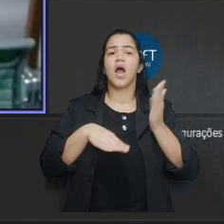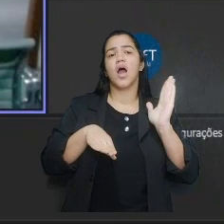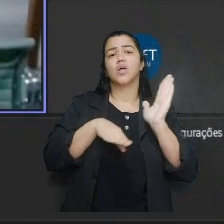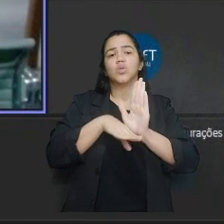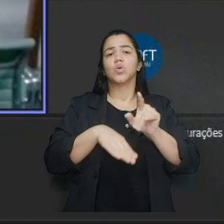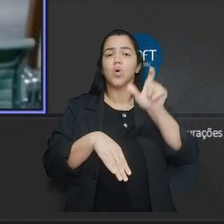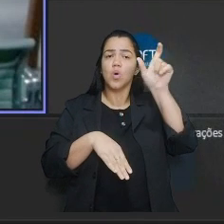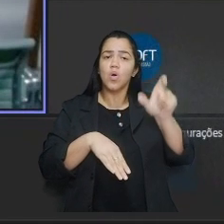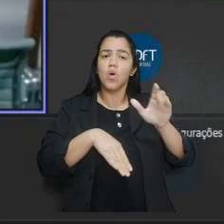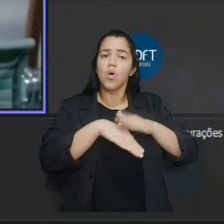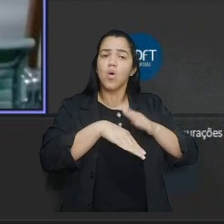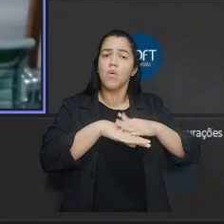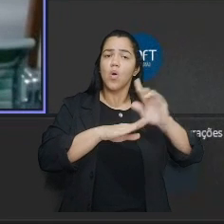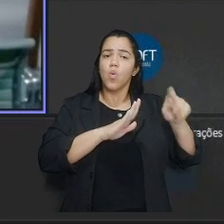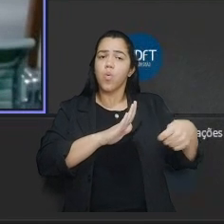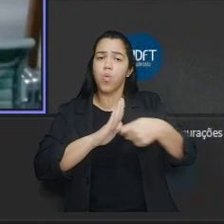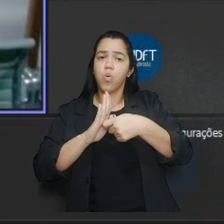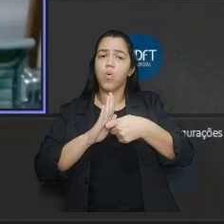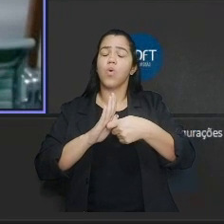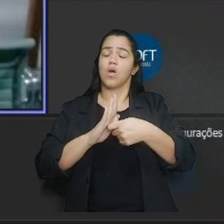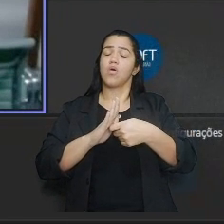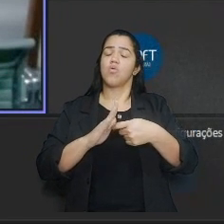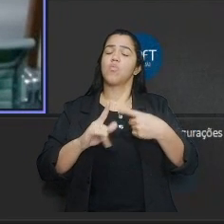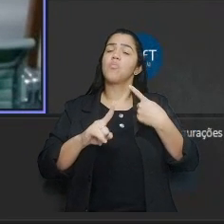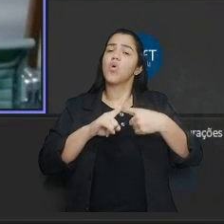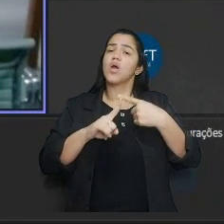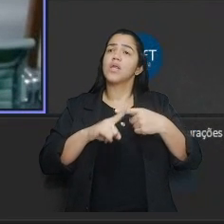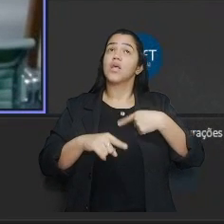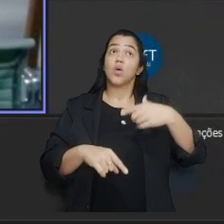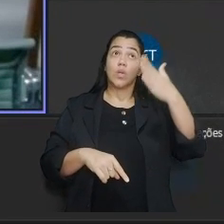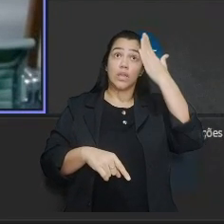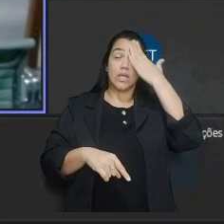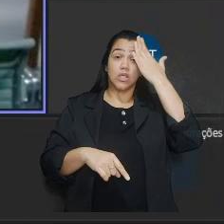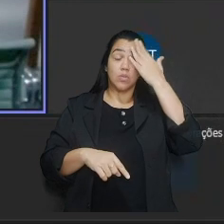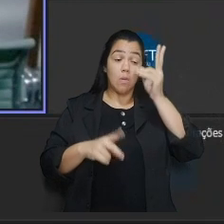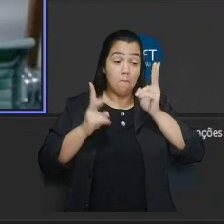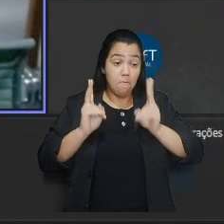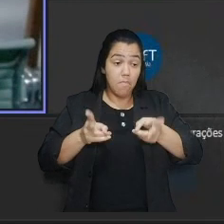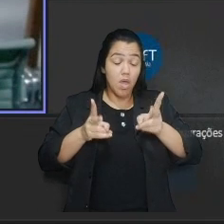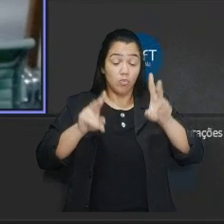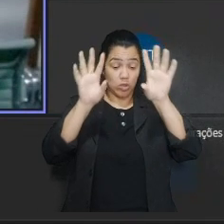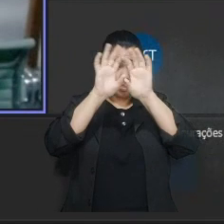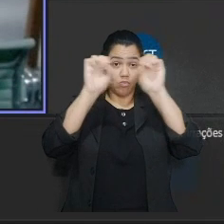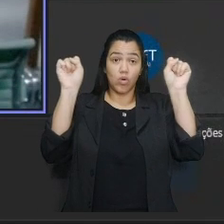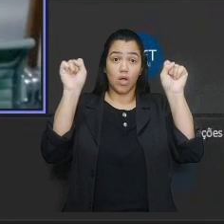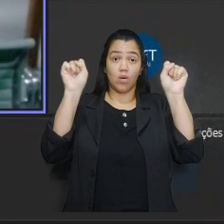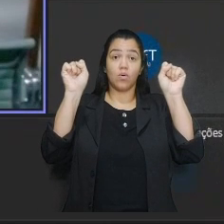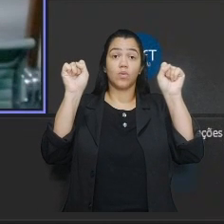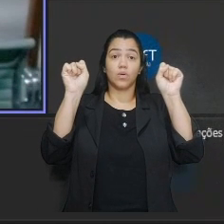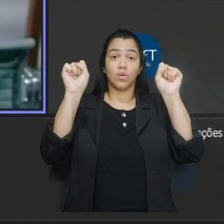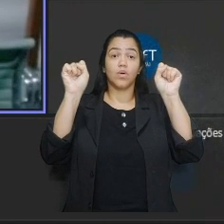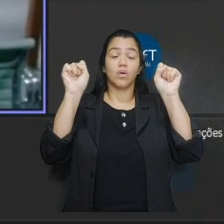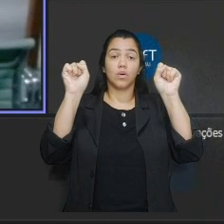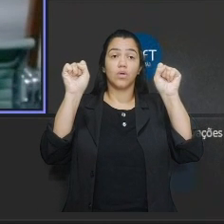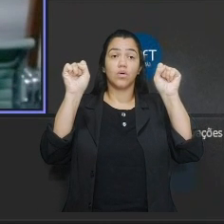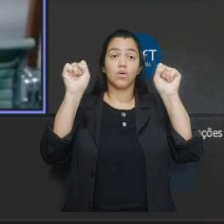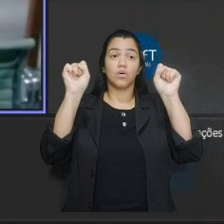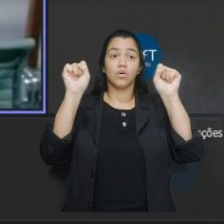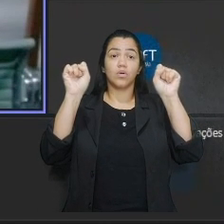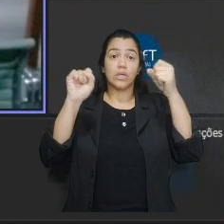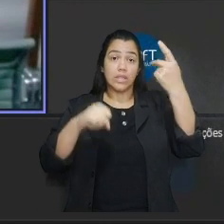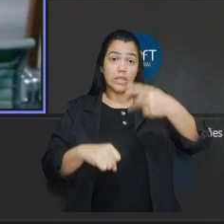apelar em favor do meu constituído, porque se tem um entendimento do próprio Tribunal